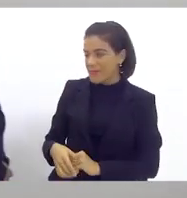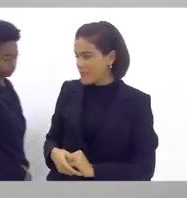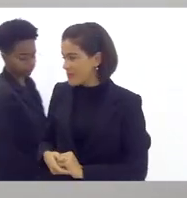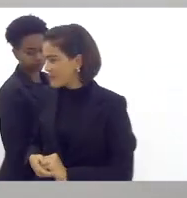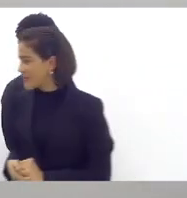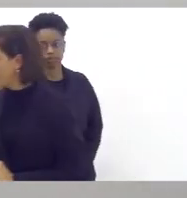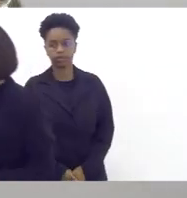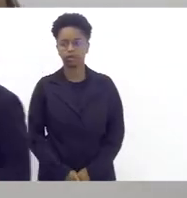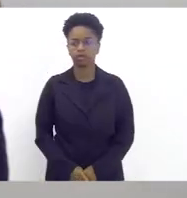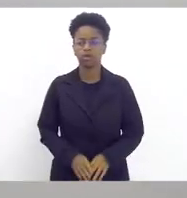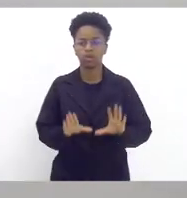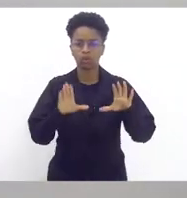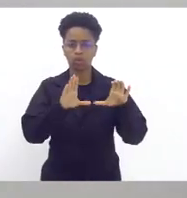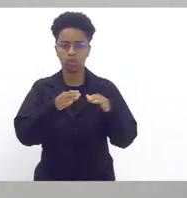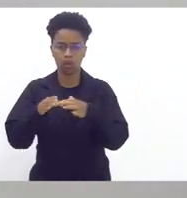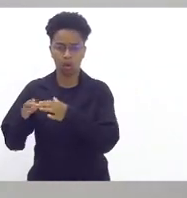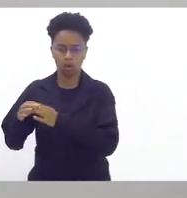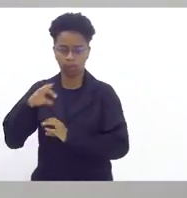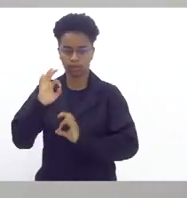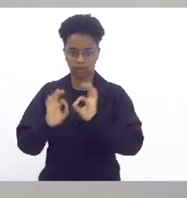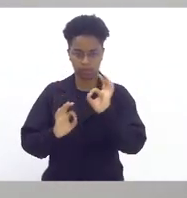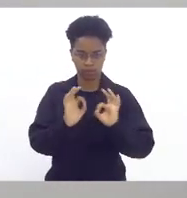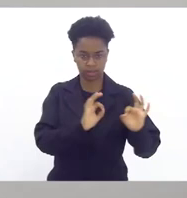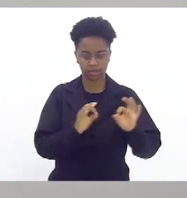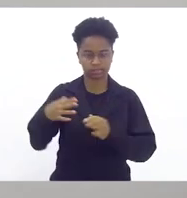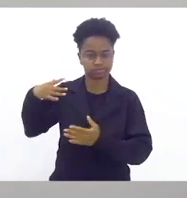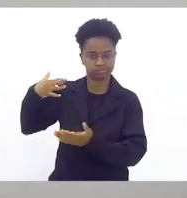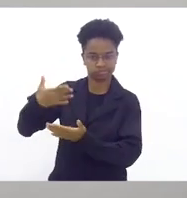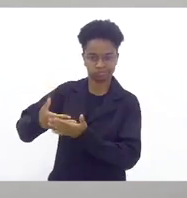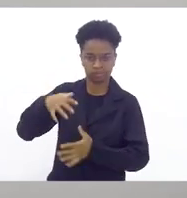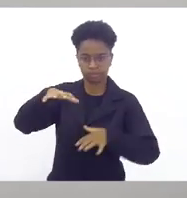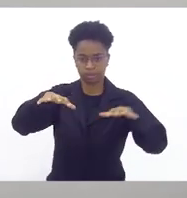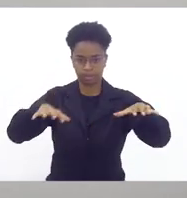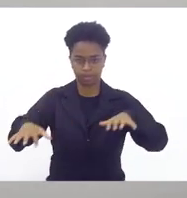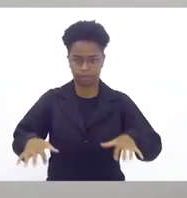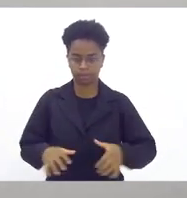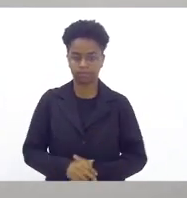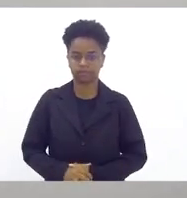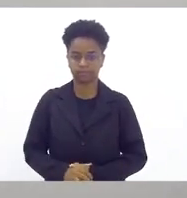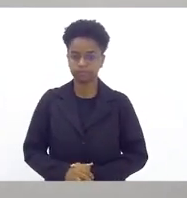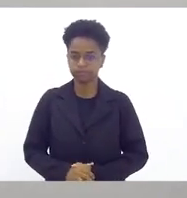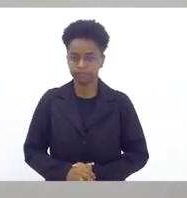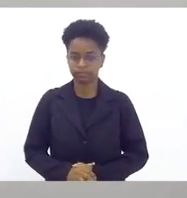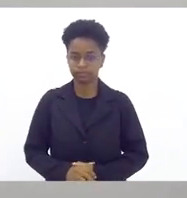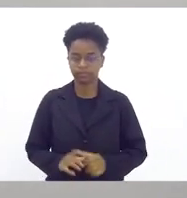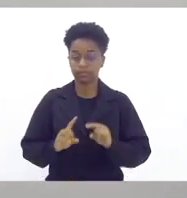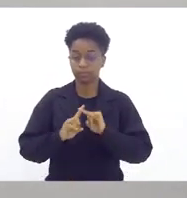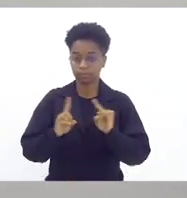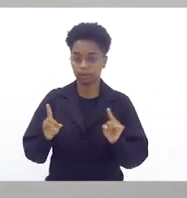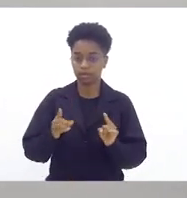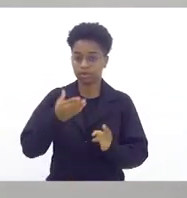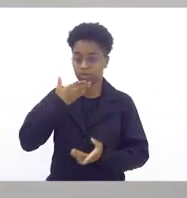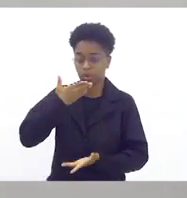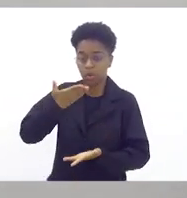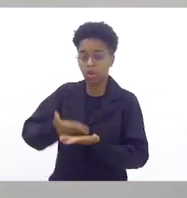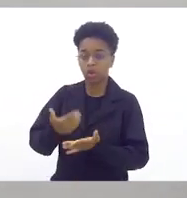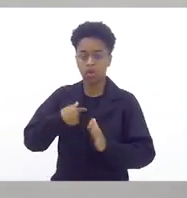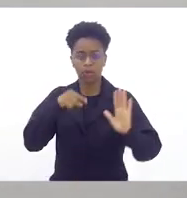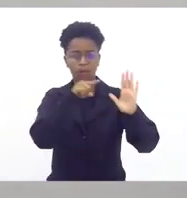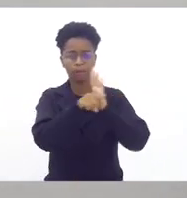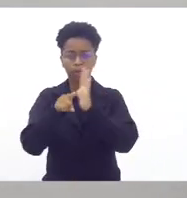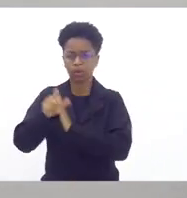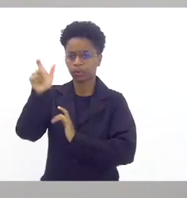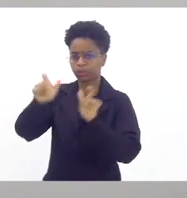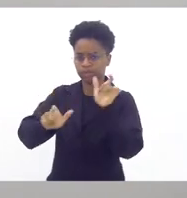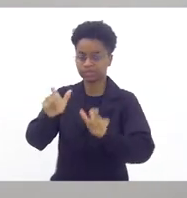comunidades organizadas ao longo do território. Mas o que mais me espanta é quando eu pergunto para as pessoas, e aí